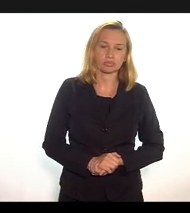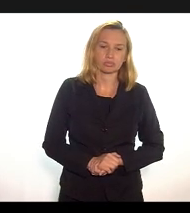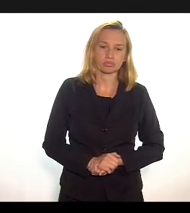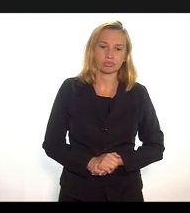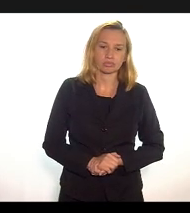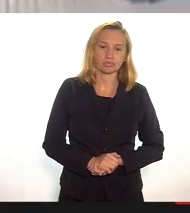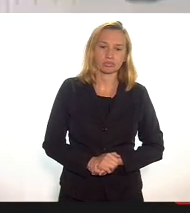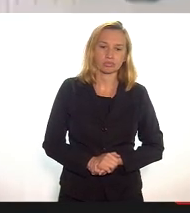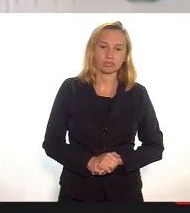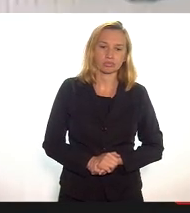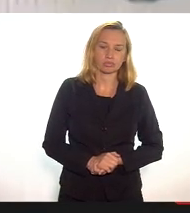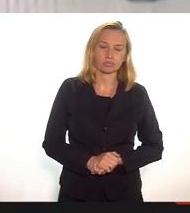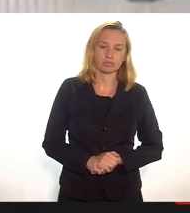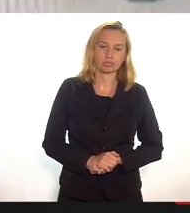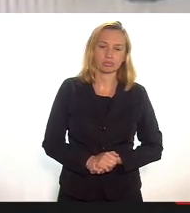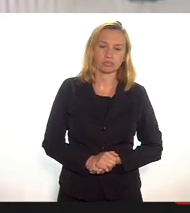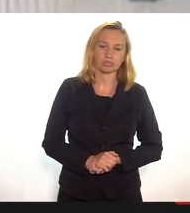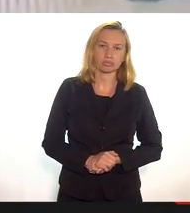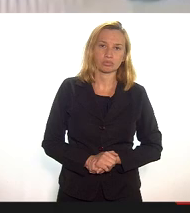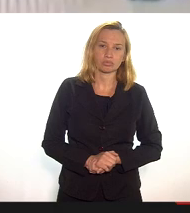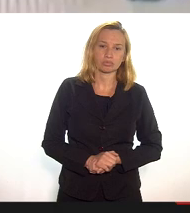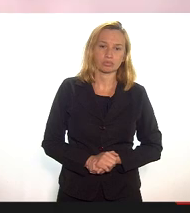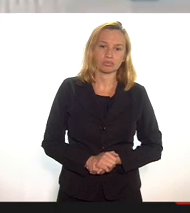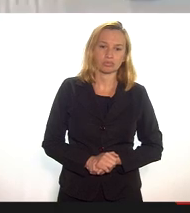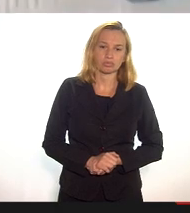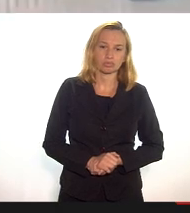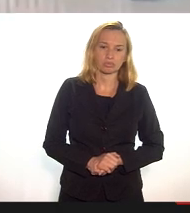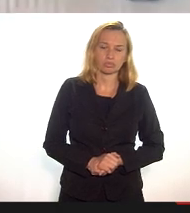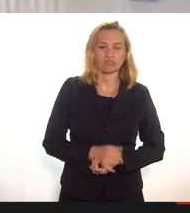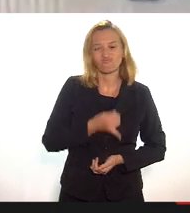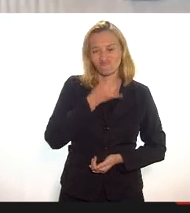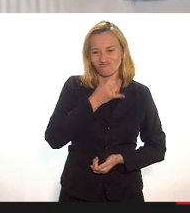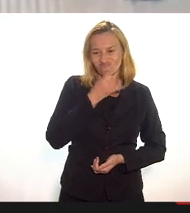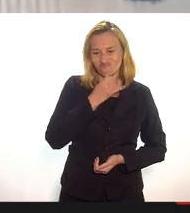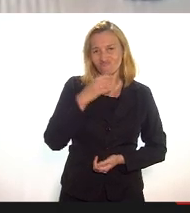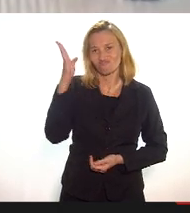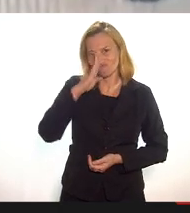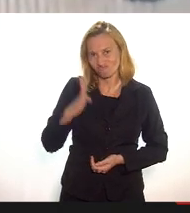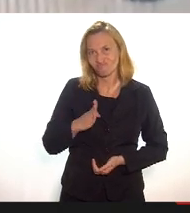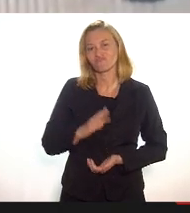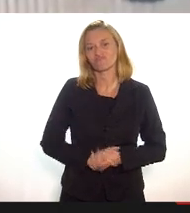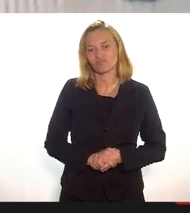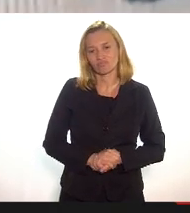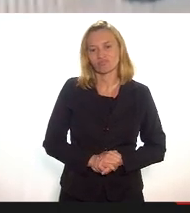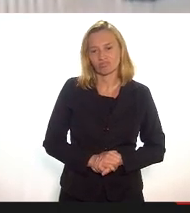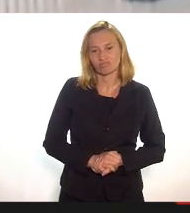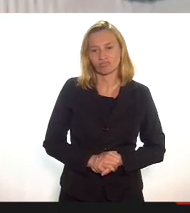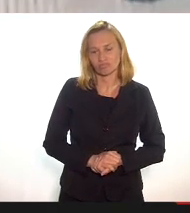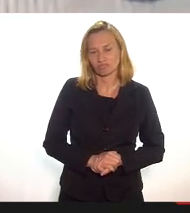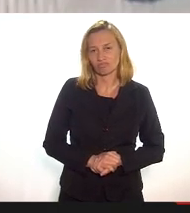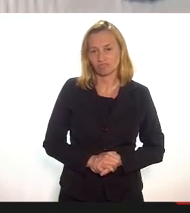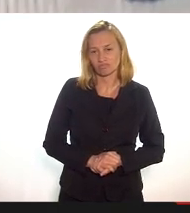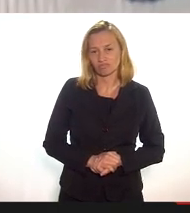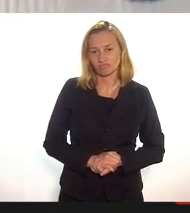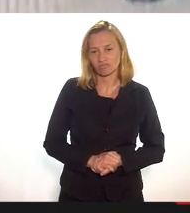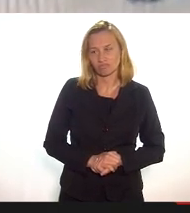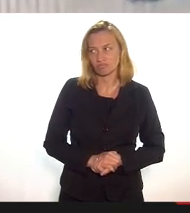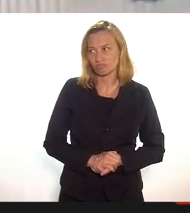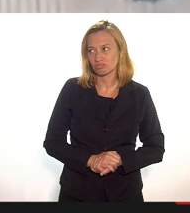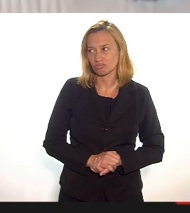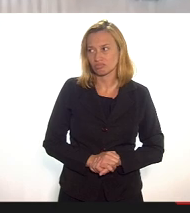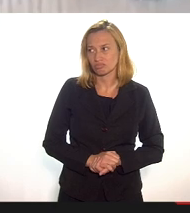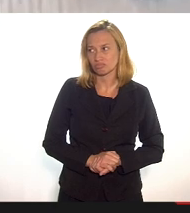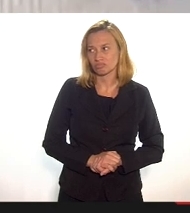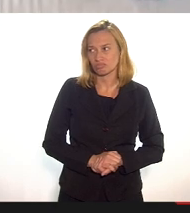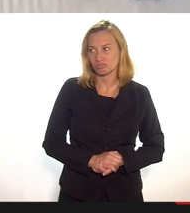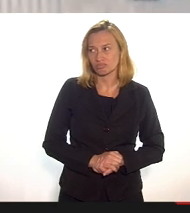Assim, é um cenário de terror do Brasil, exatamente, deputado. É um cenário do Brasil, muito bem lembrar.